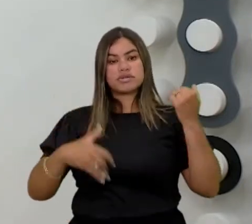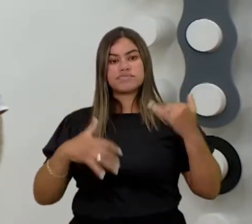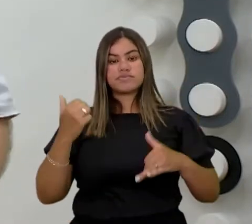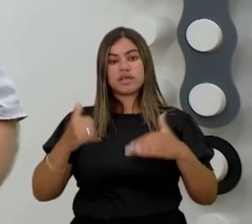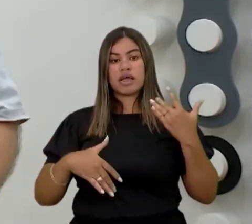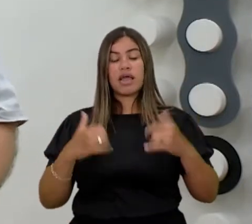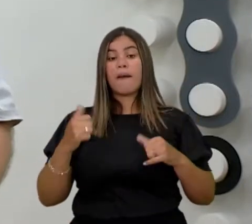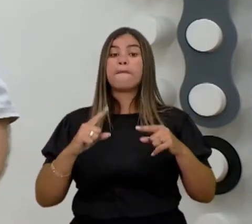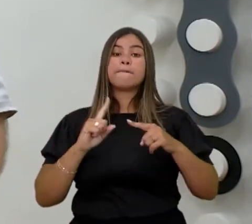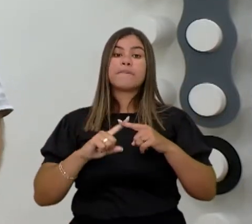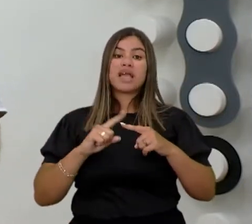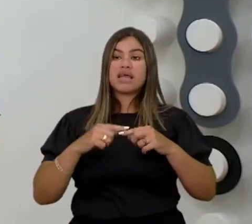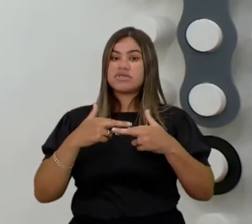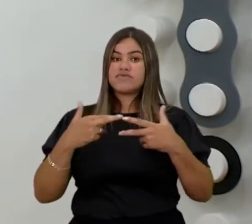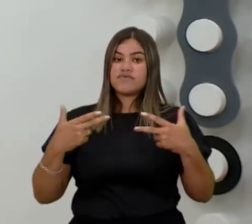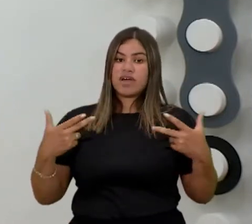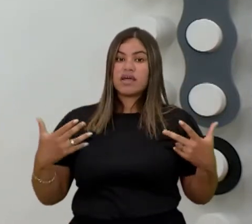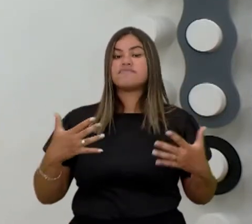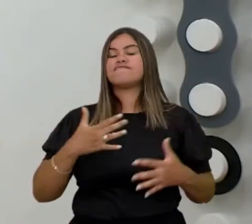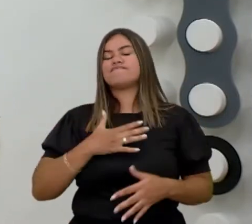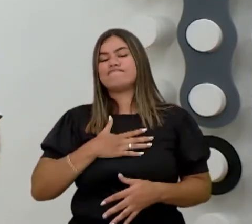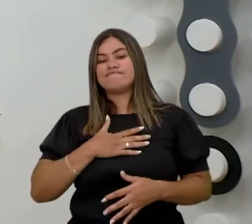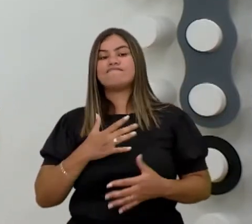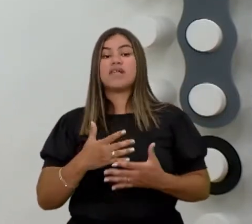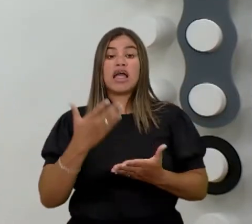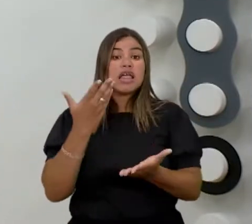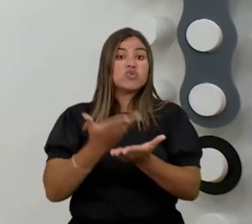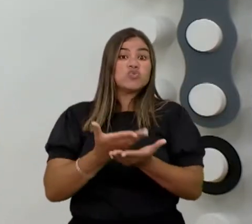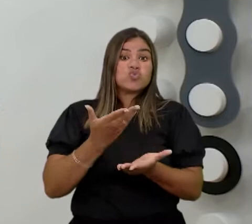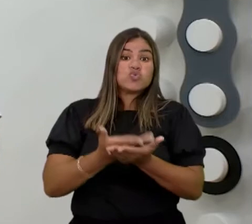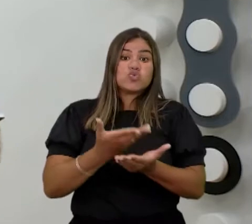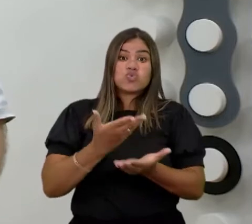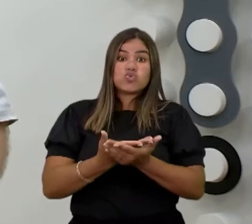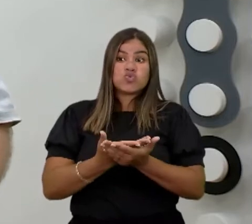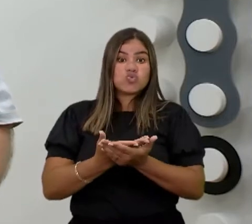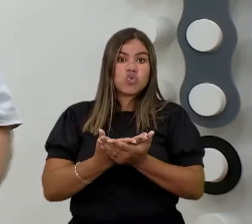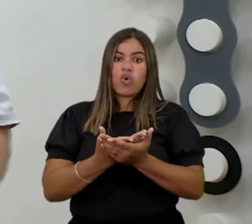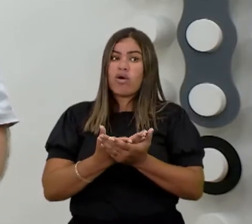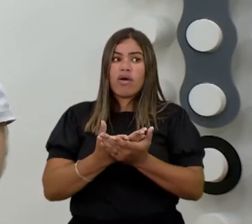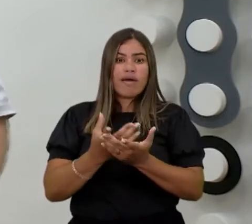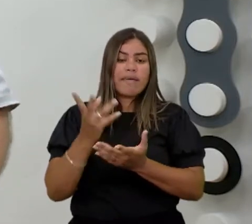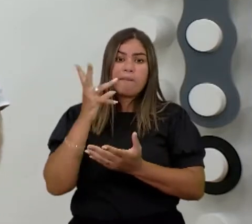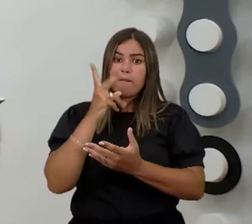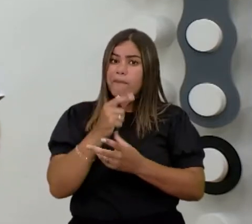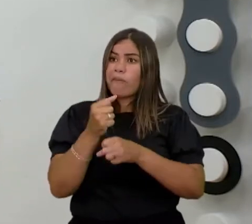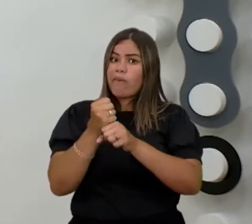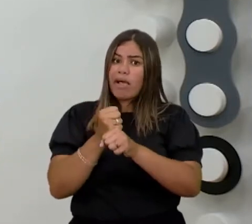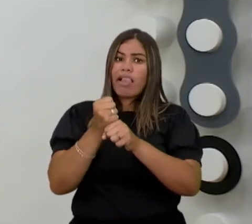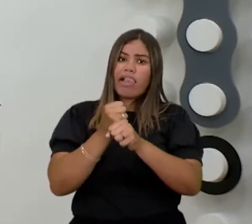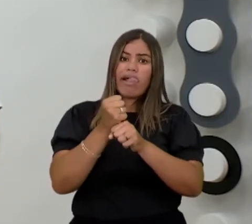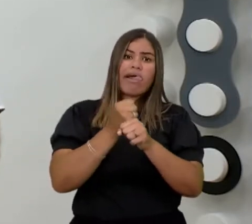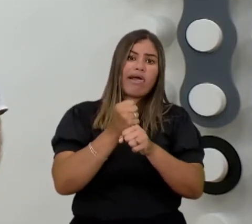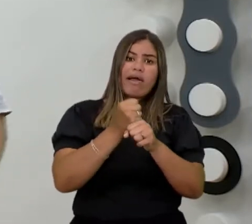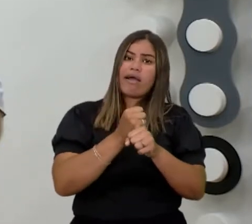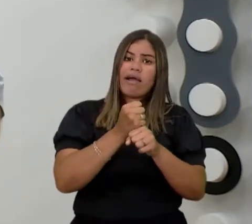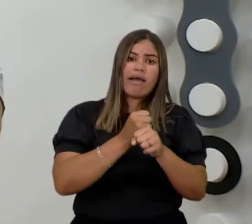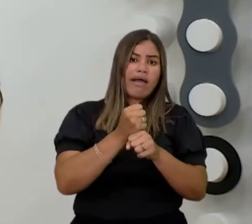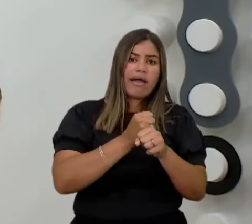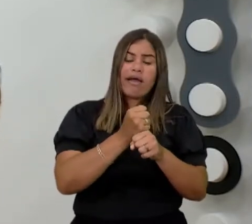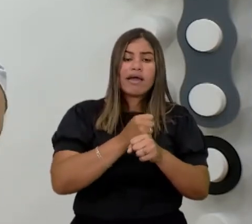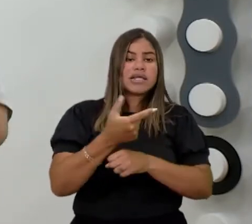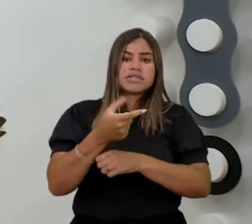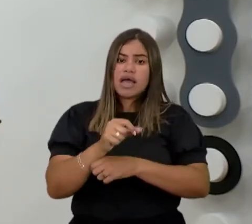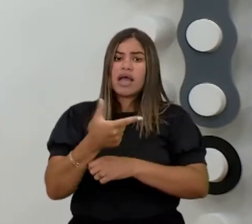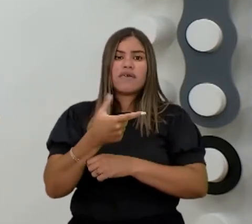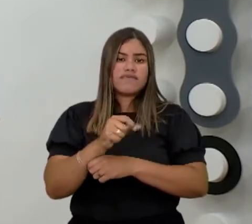aí grandiosas, né? São estudos aí que podem levar décadas, né? Então, a pessoa aí, ela pode estar